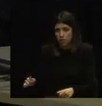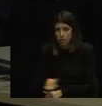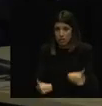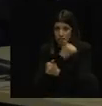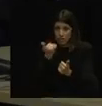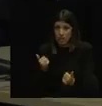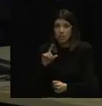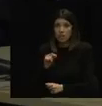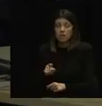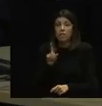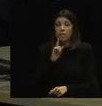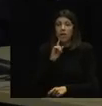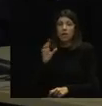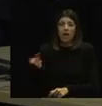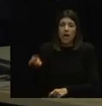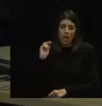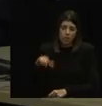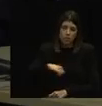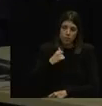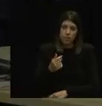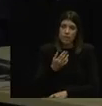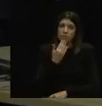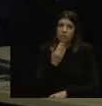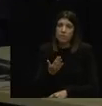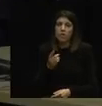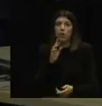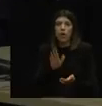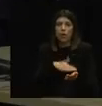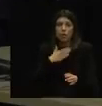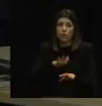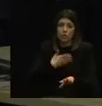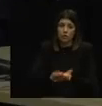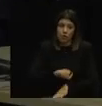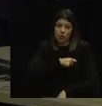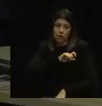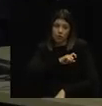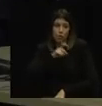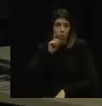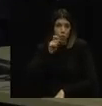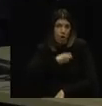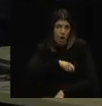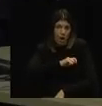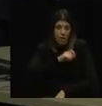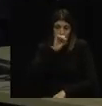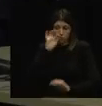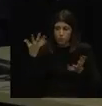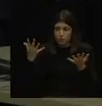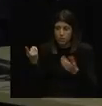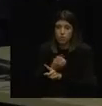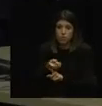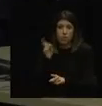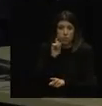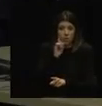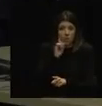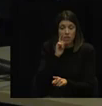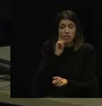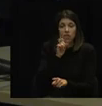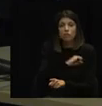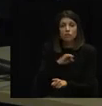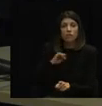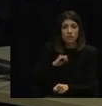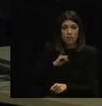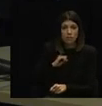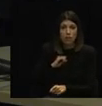Verdes colocam a necessidade de reforço dos guardas florestais, tanto tendo em conta a importância para a proteção e salvaguarda do